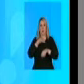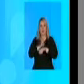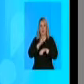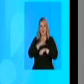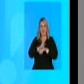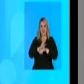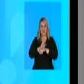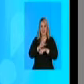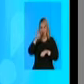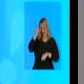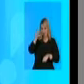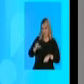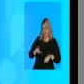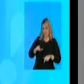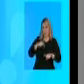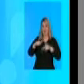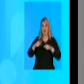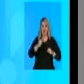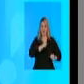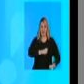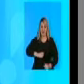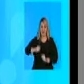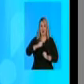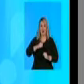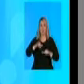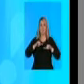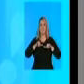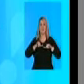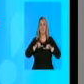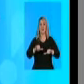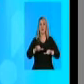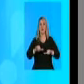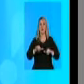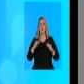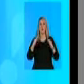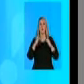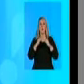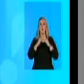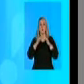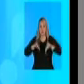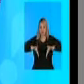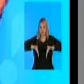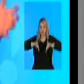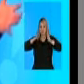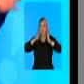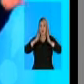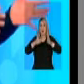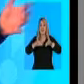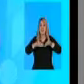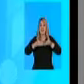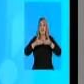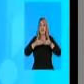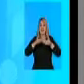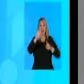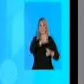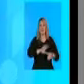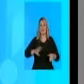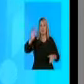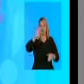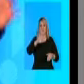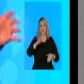que trabalhava como faxineiro de supermercado. Morava num apartamento emprestado pelo Estado.